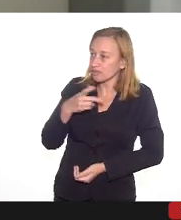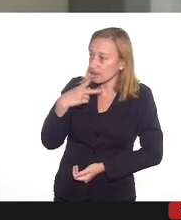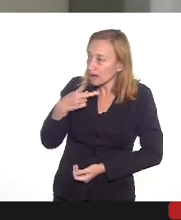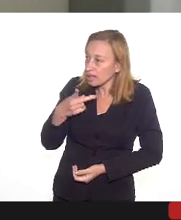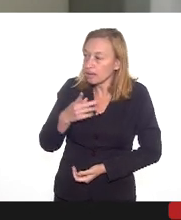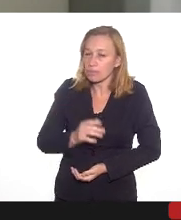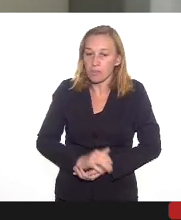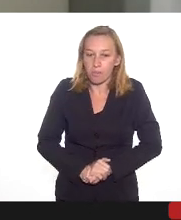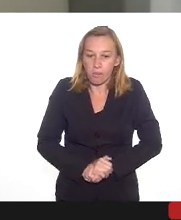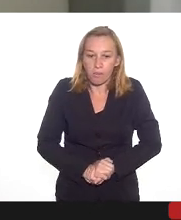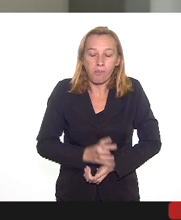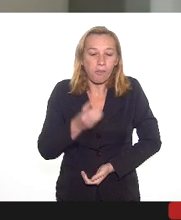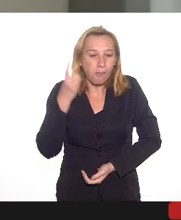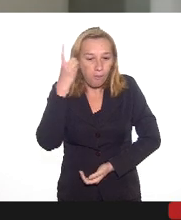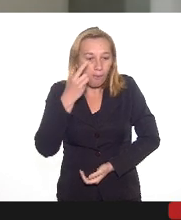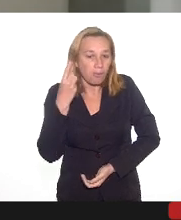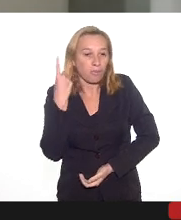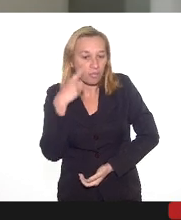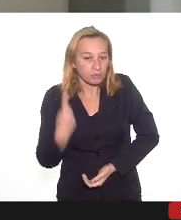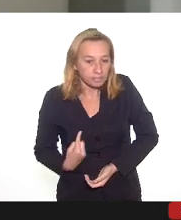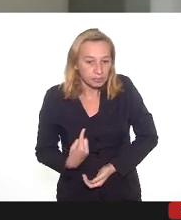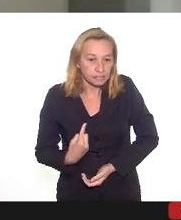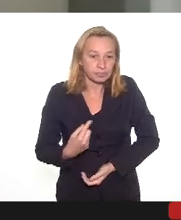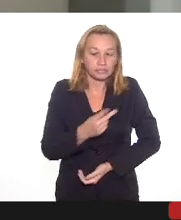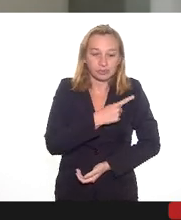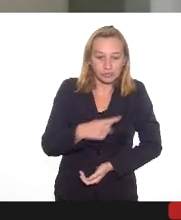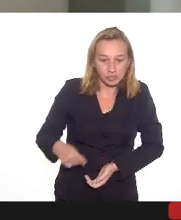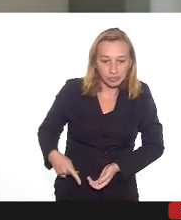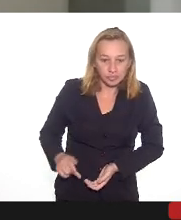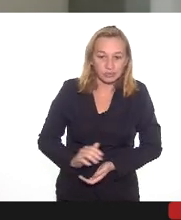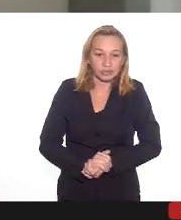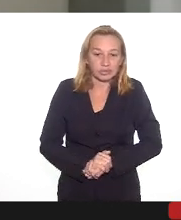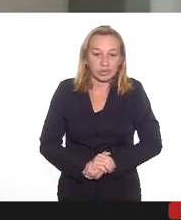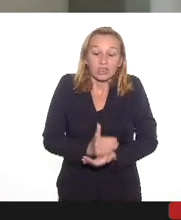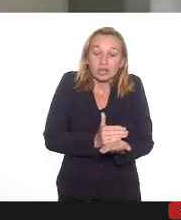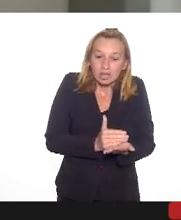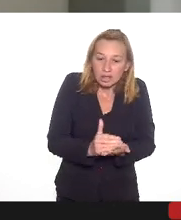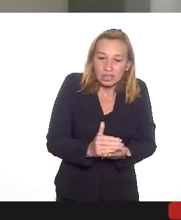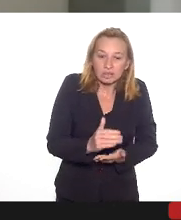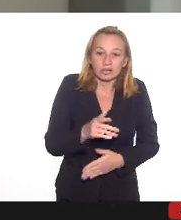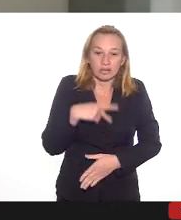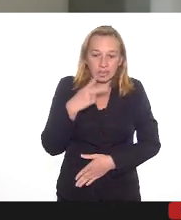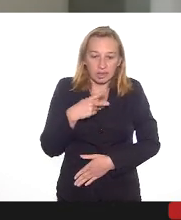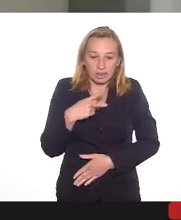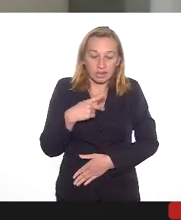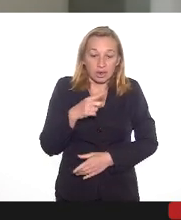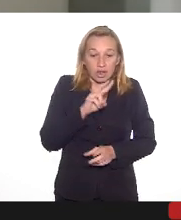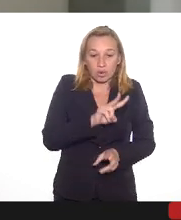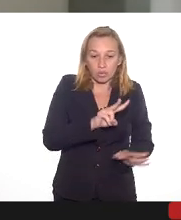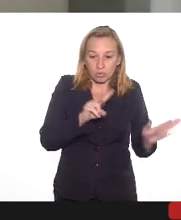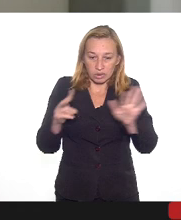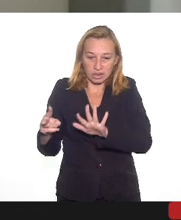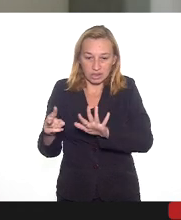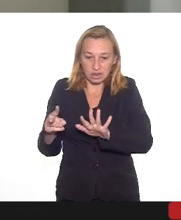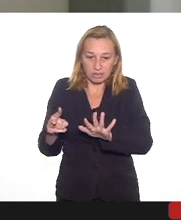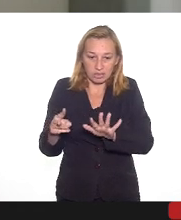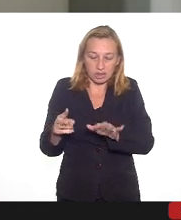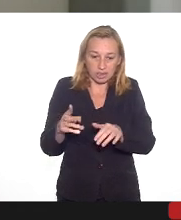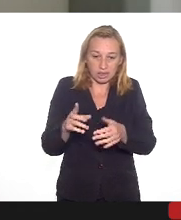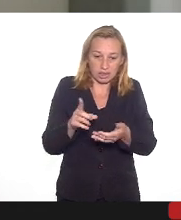consideração, deputada Dani, deputado presidente. Mas, como disse no início, estou com uma semana de agenda